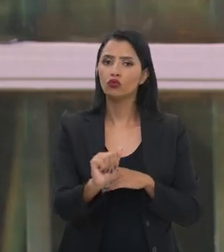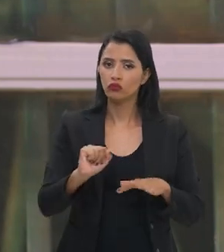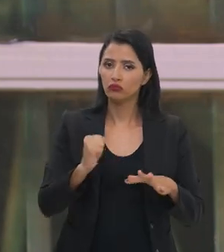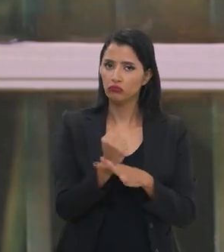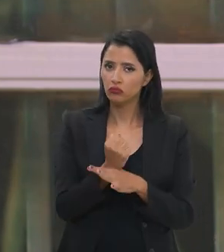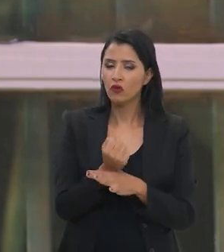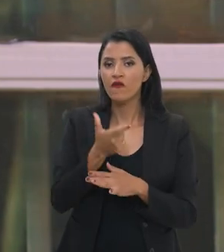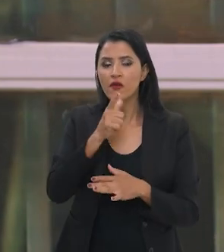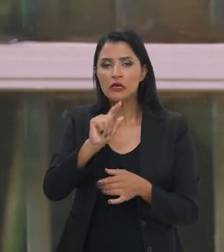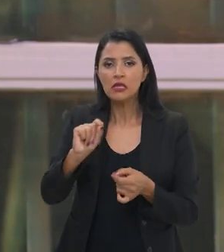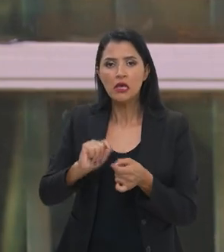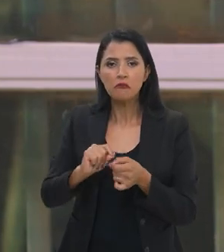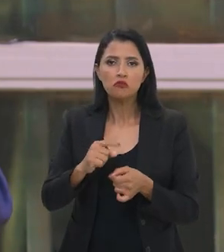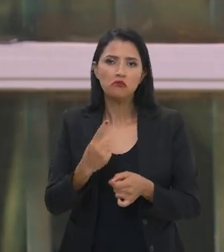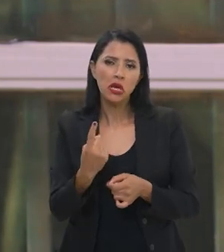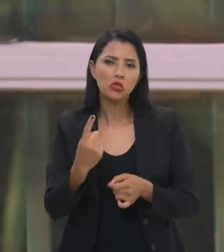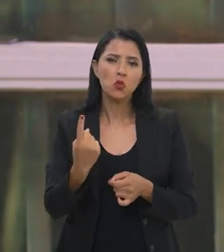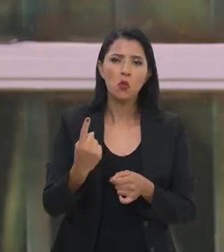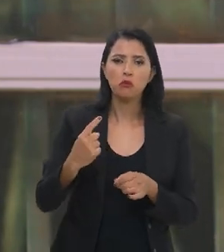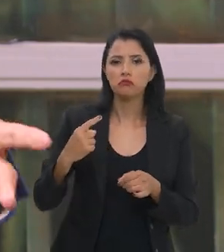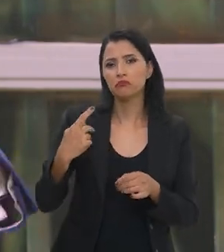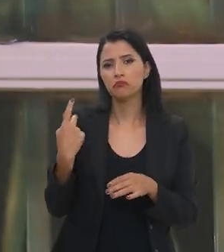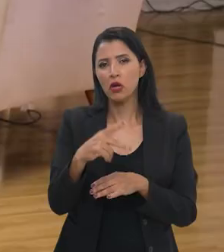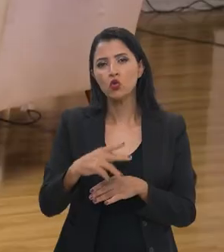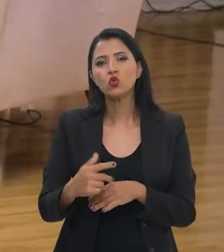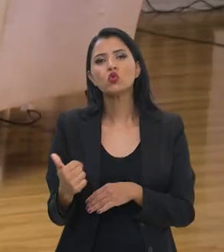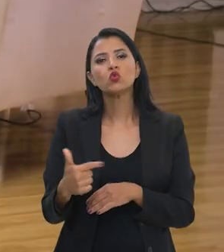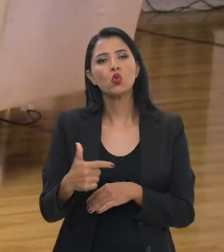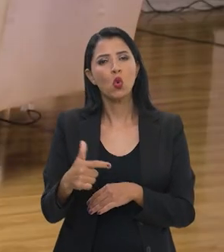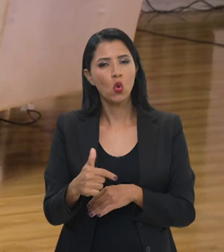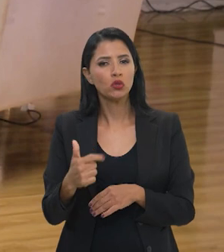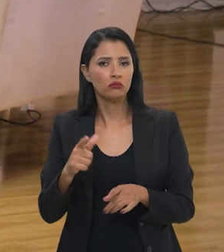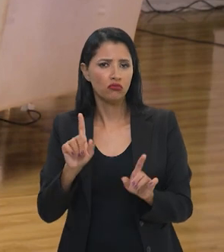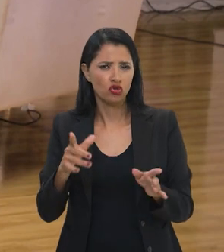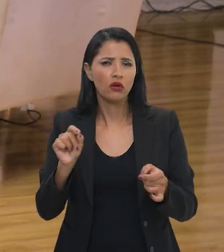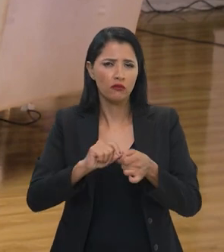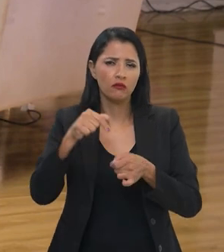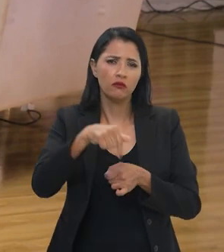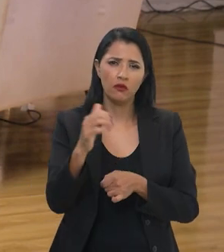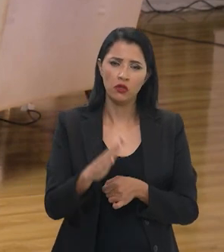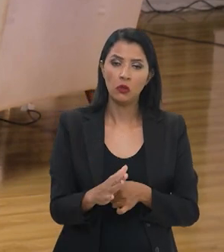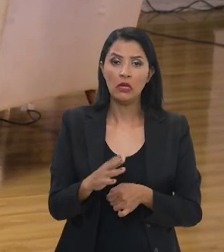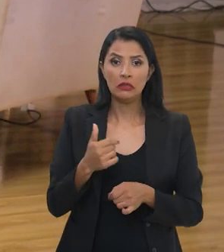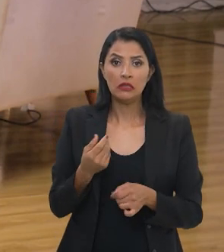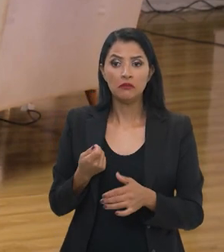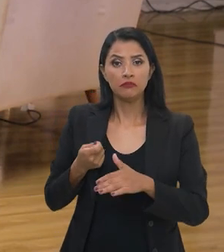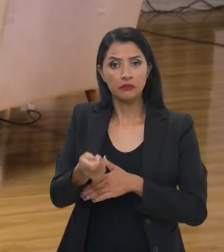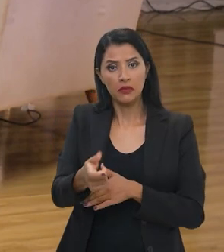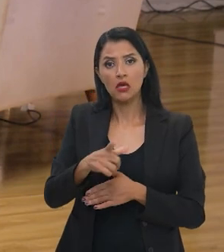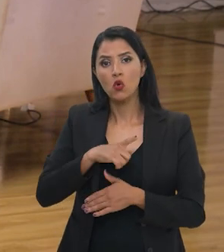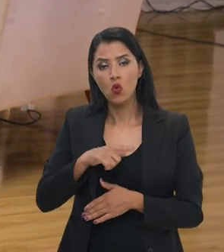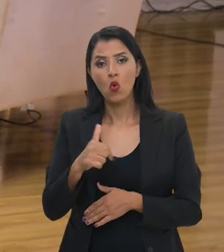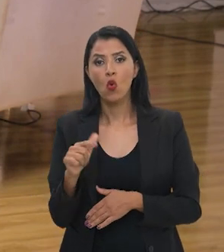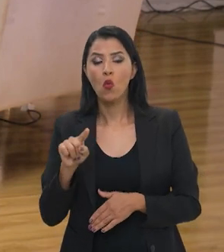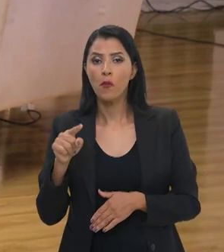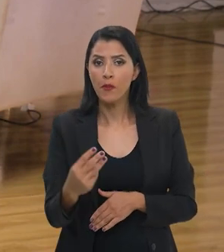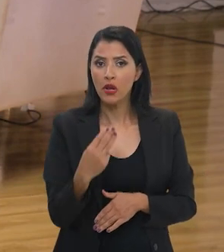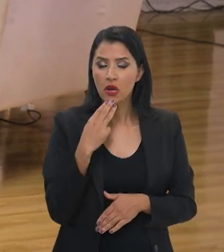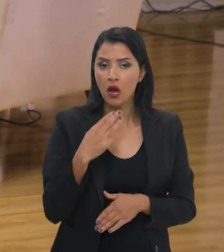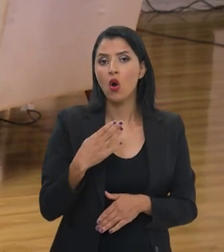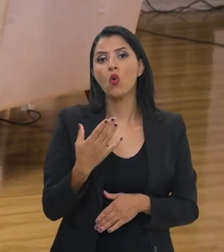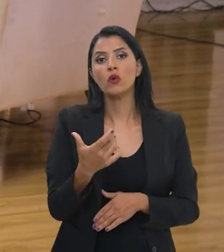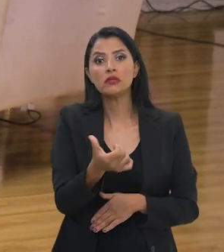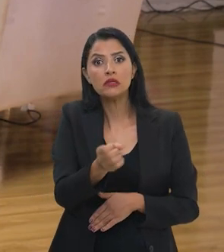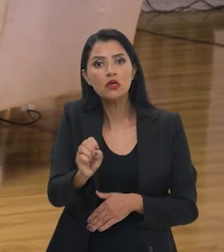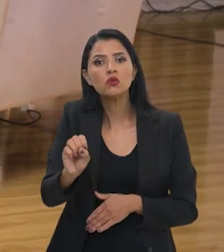uma captação na base de um para 12 já foi praticado também no Brasil se a gente colocar um bilhão e 700 milhões